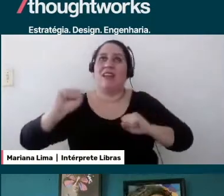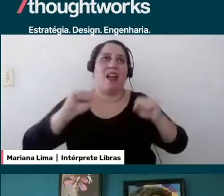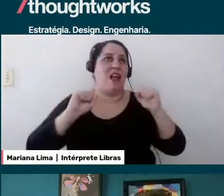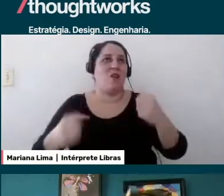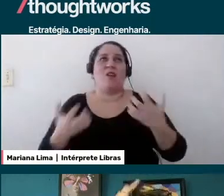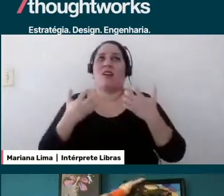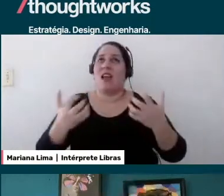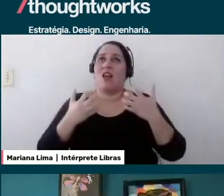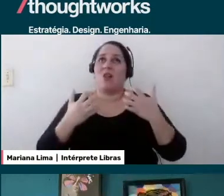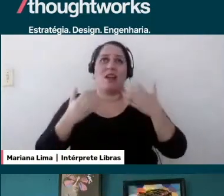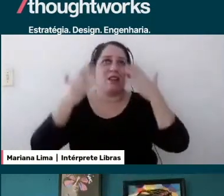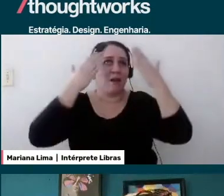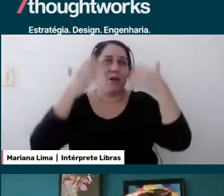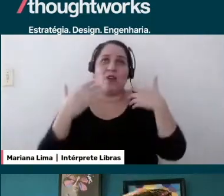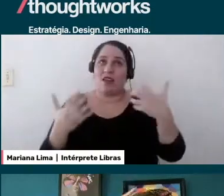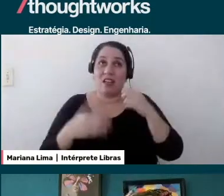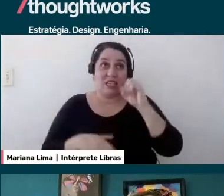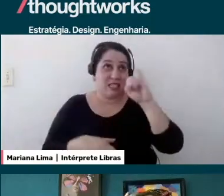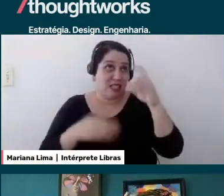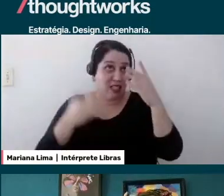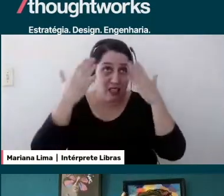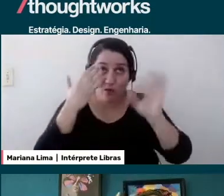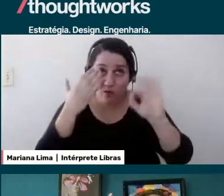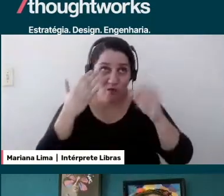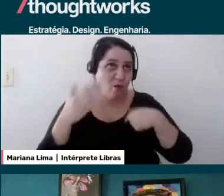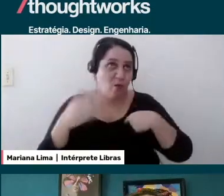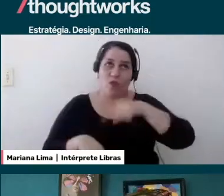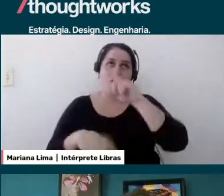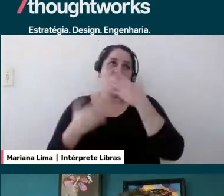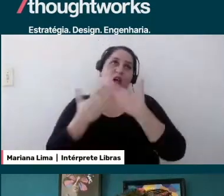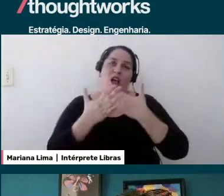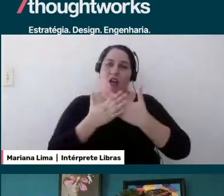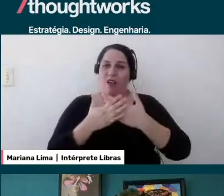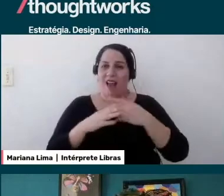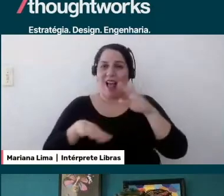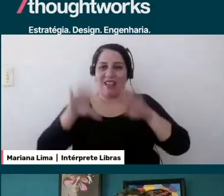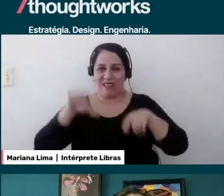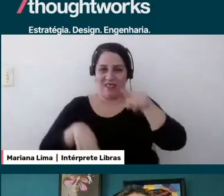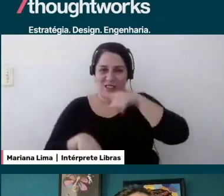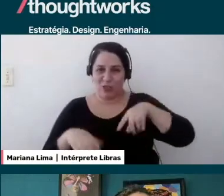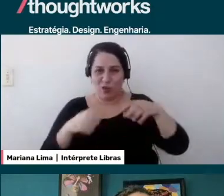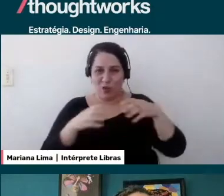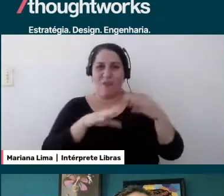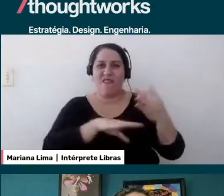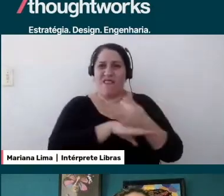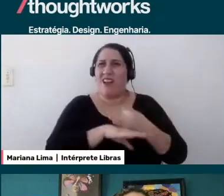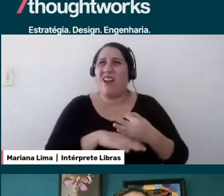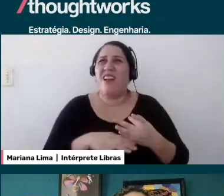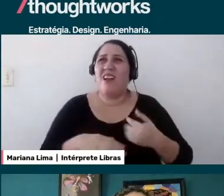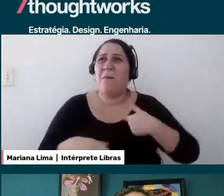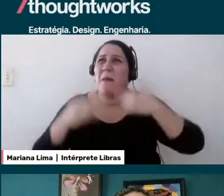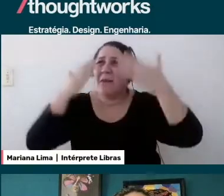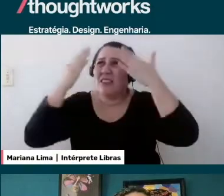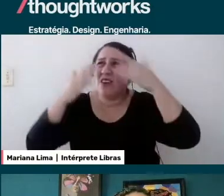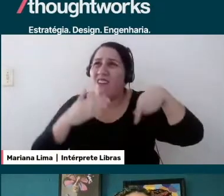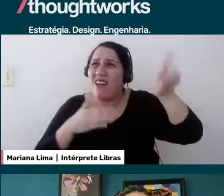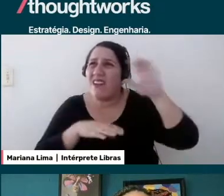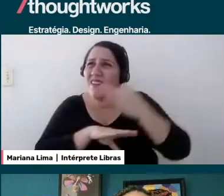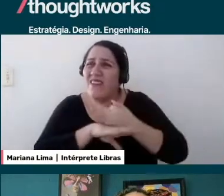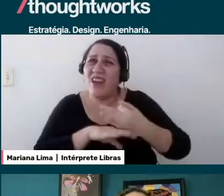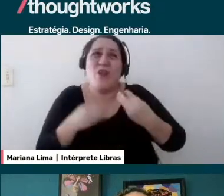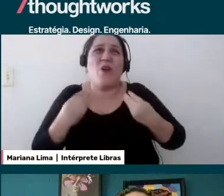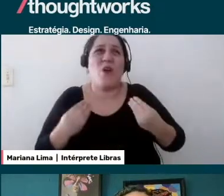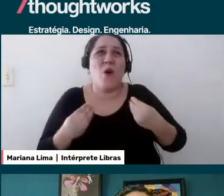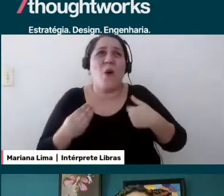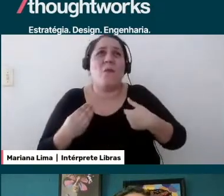não. Quando liberar a terapia, a gente não volta para a aula. Terapeutas, quando saem de férias, os estudantes, como assim minha psicóloga vai sair de férias? Como